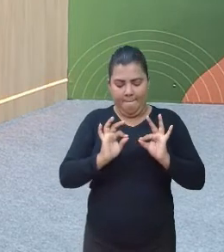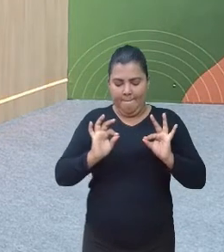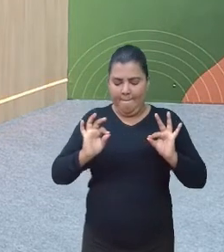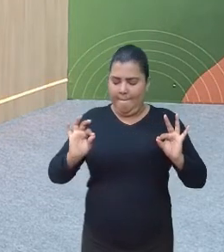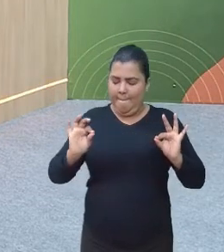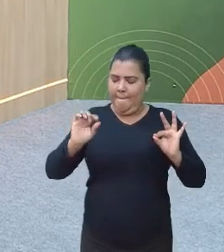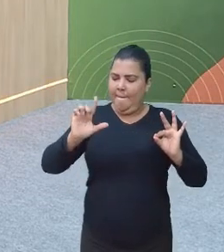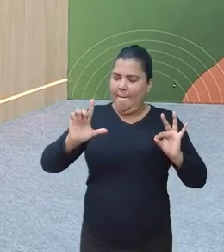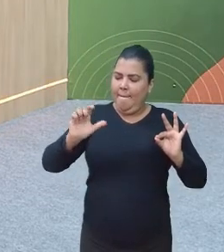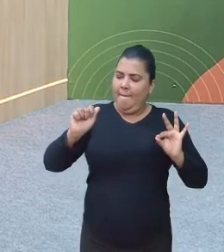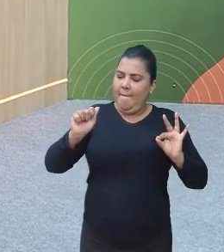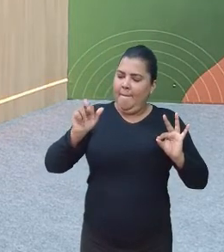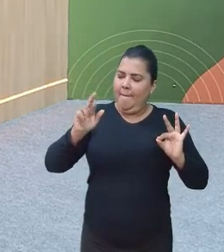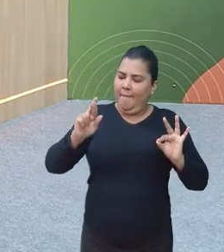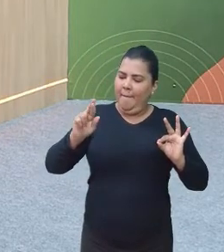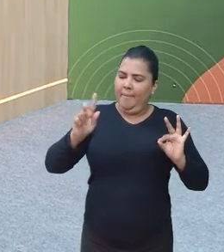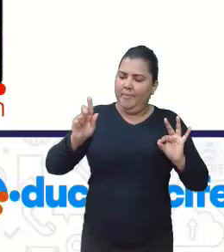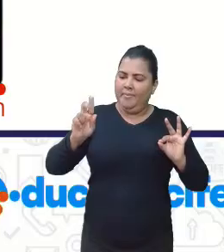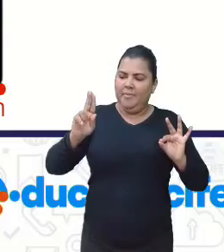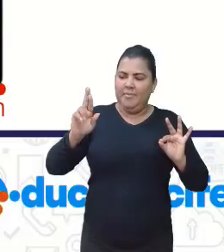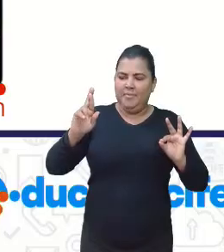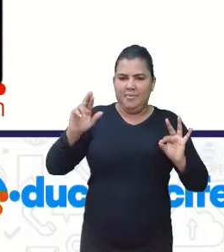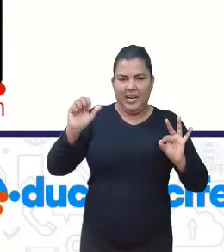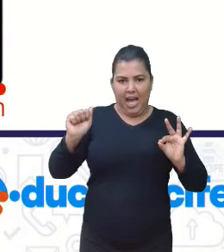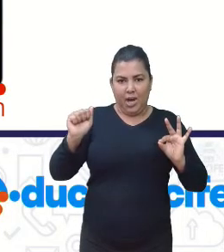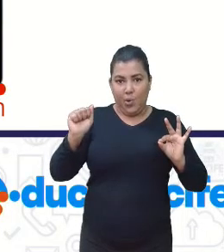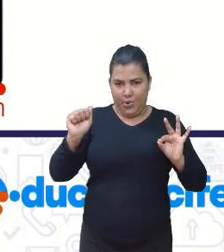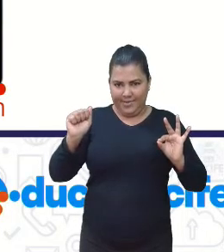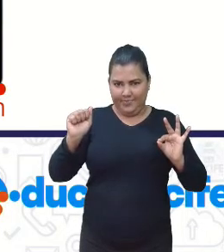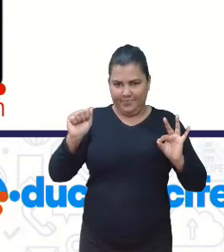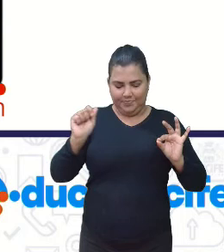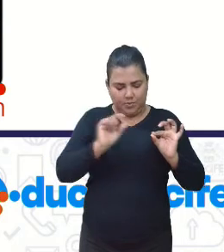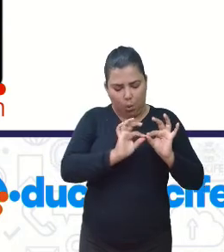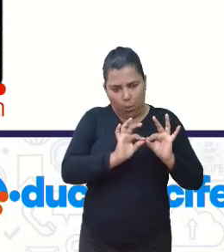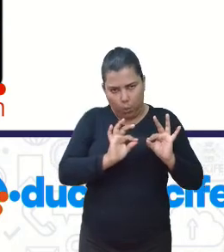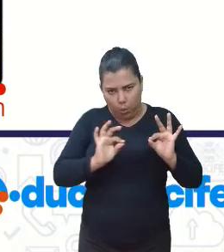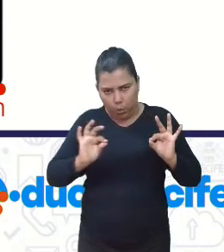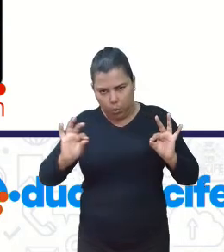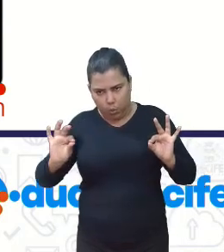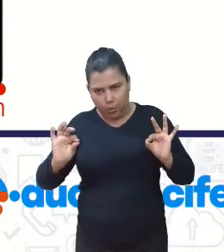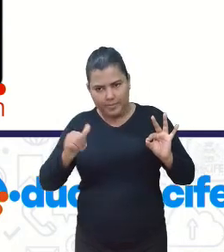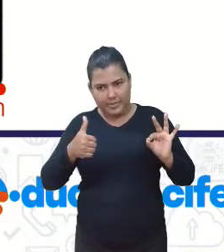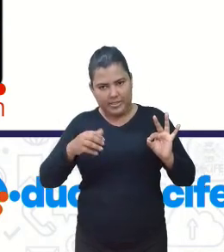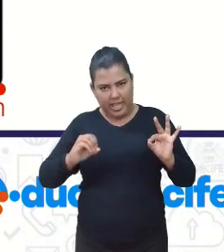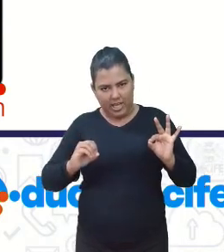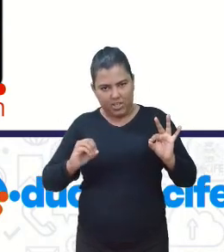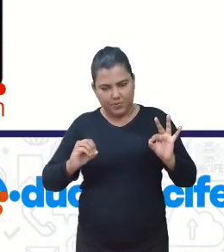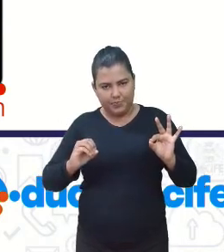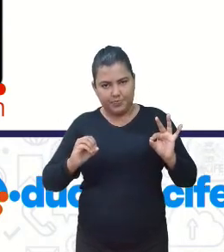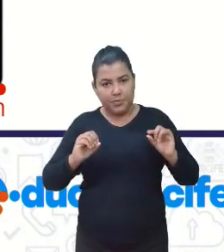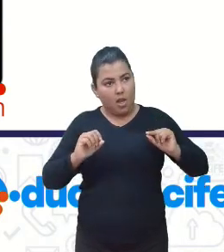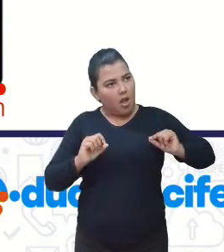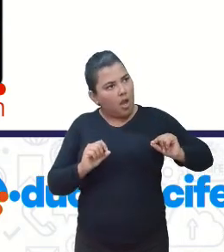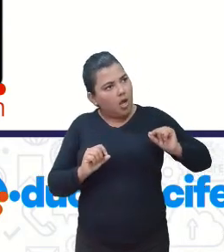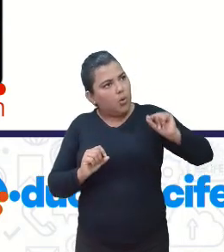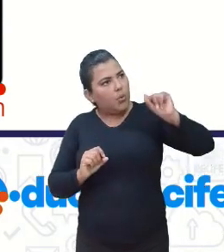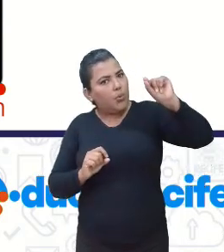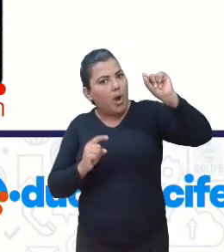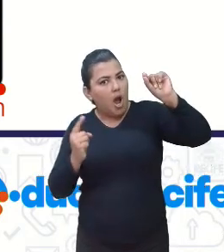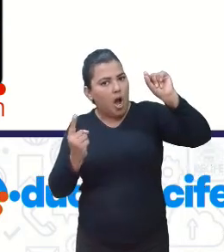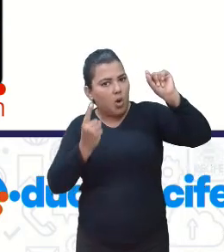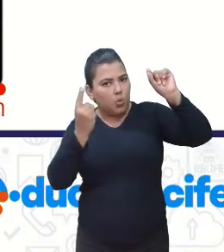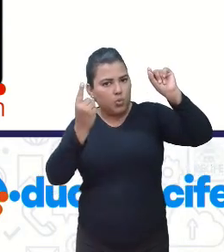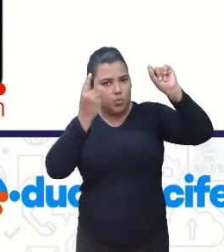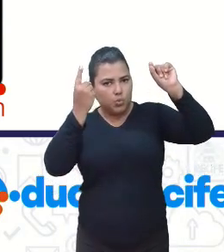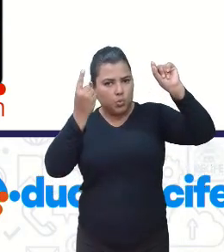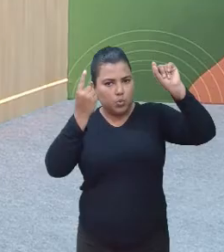seja, aquela parte que eu coloquei ali como 10 metros, e aquela altura, como eu coloquei, com 20 metros. Então,